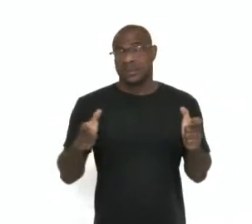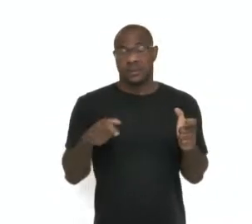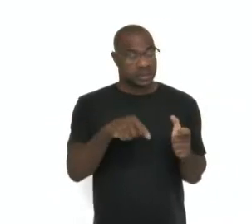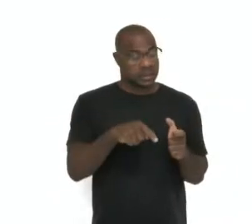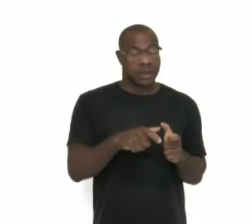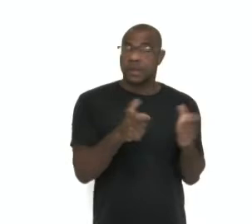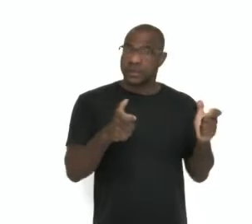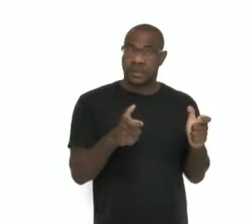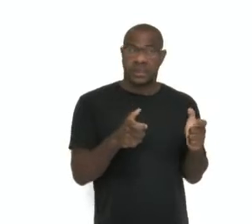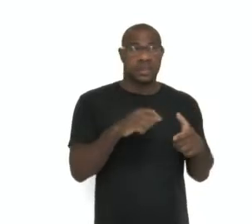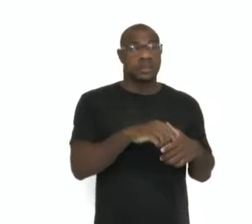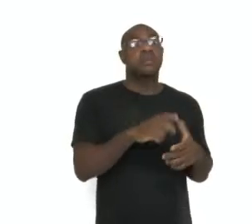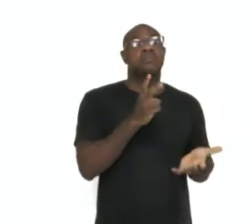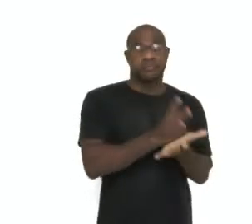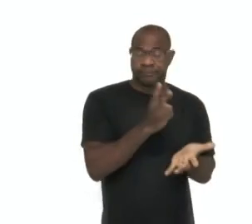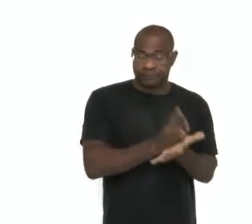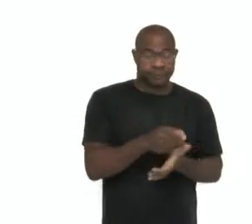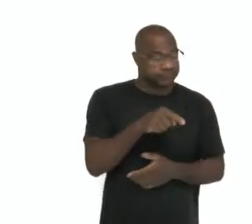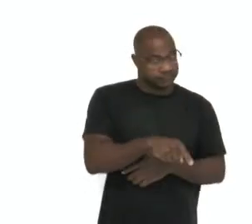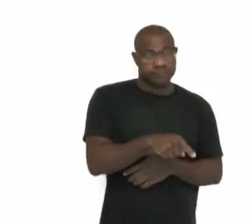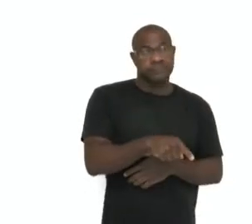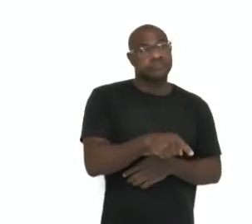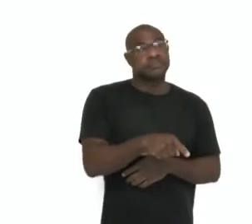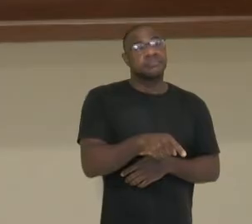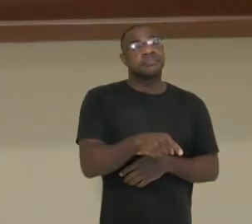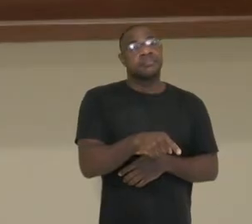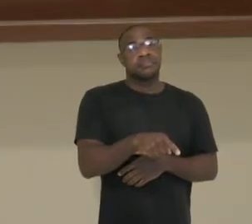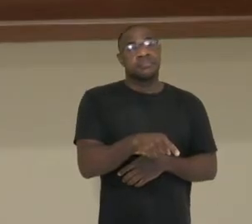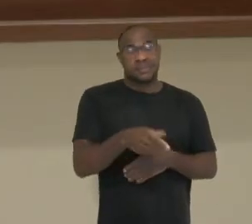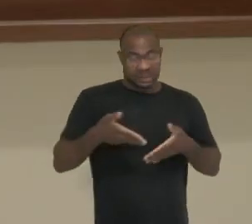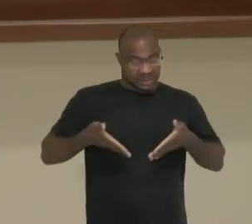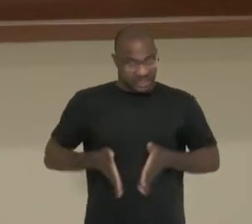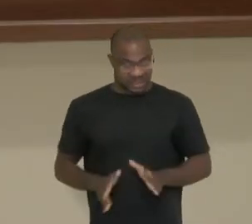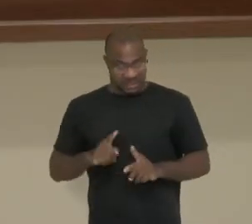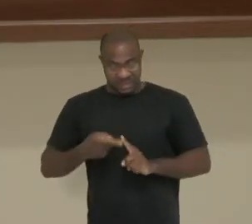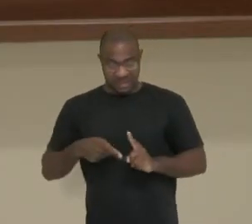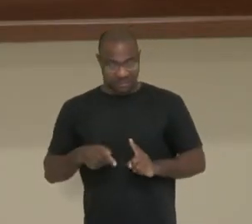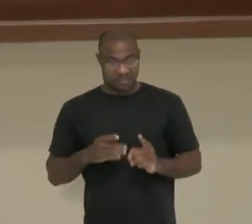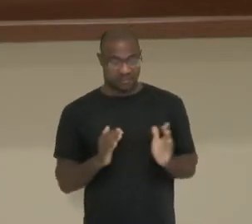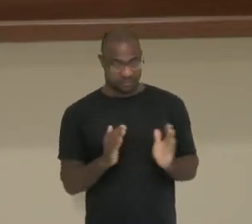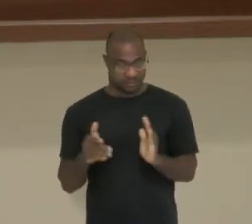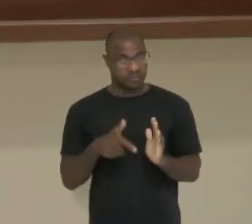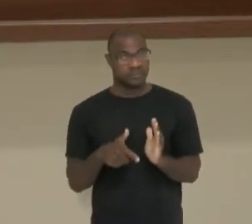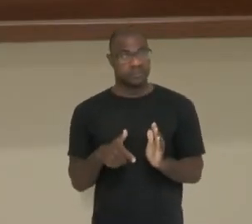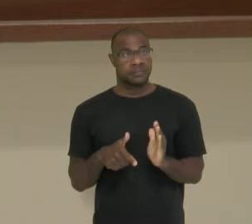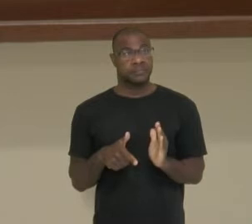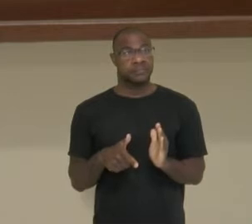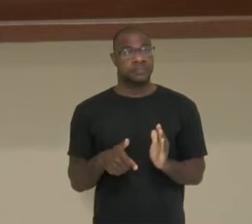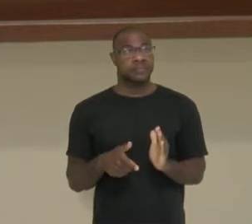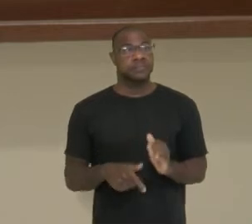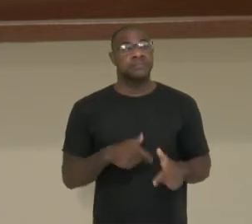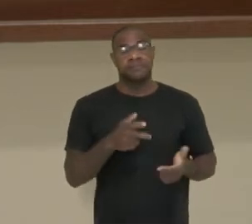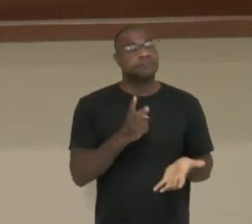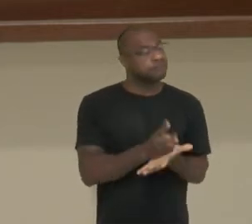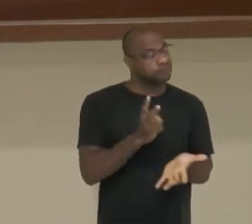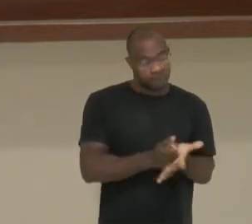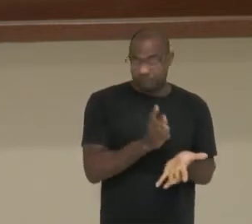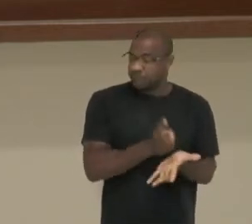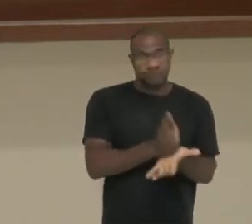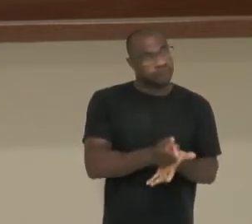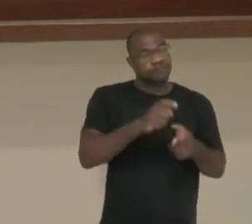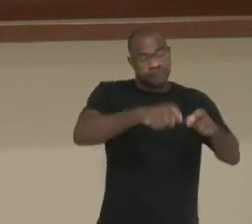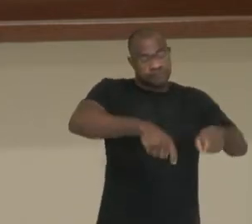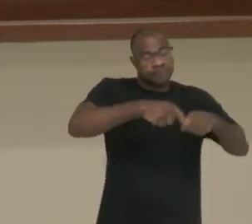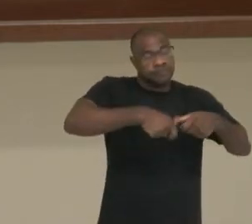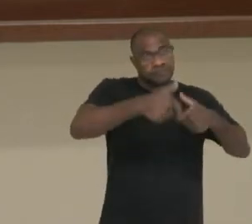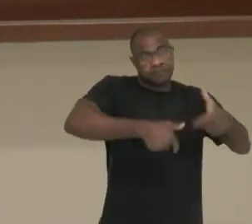bonificação do Estado, manter essa criança que nasceu a partir dessa data como um escravizado